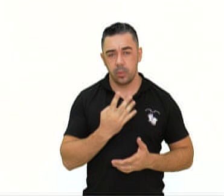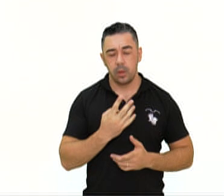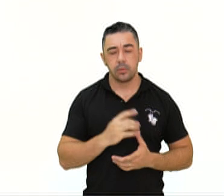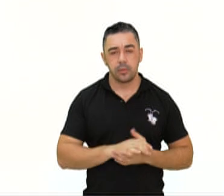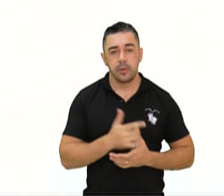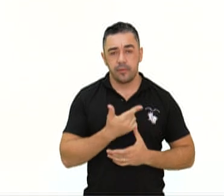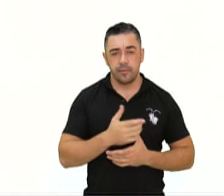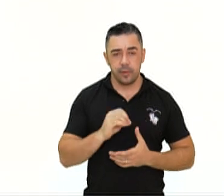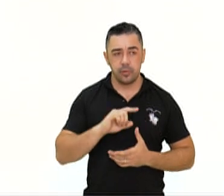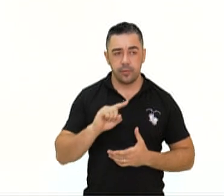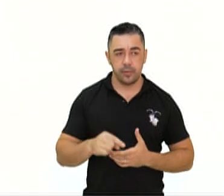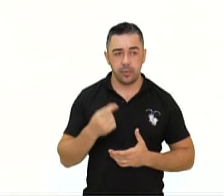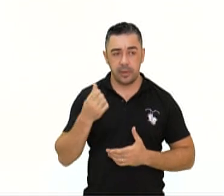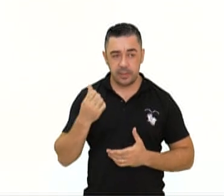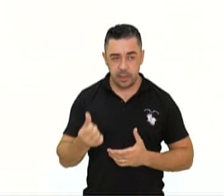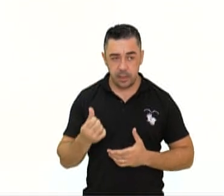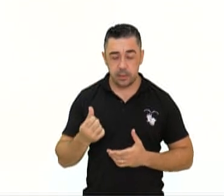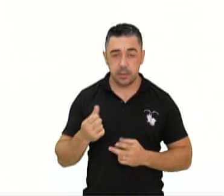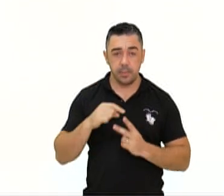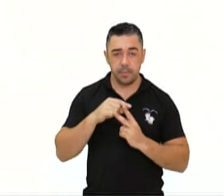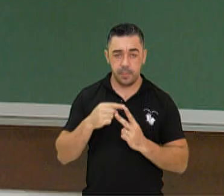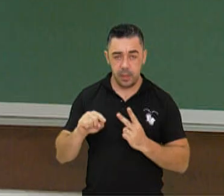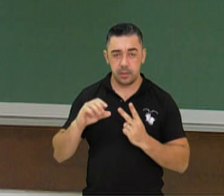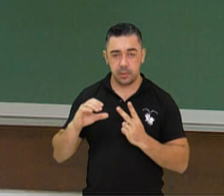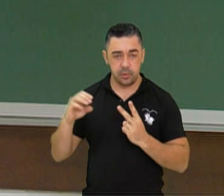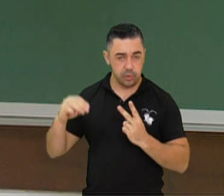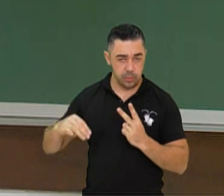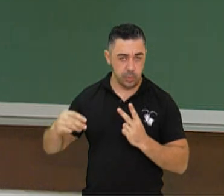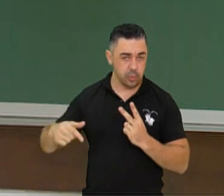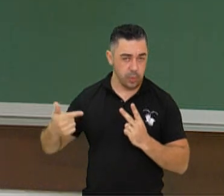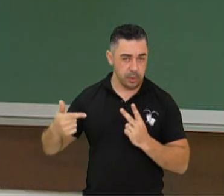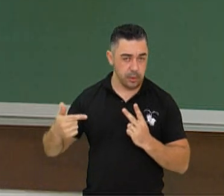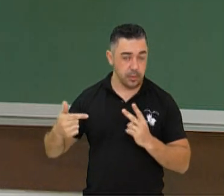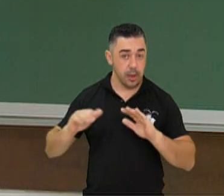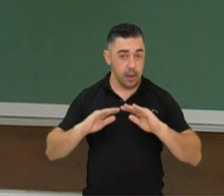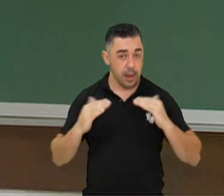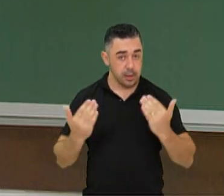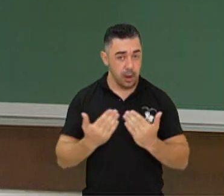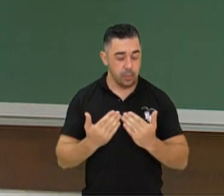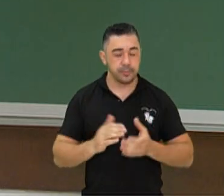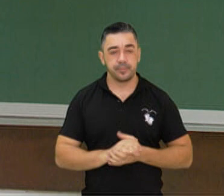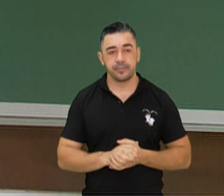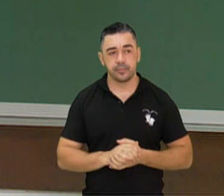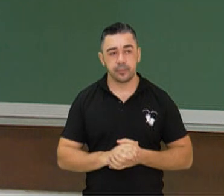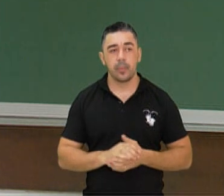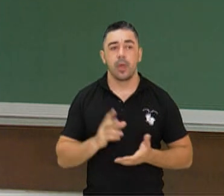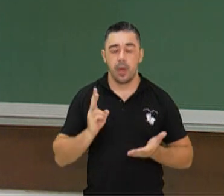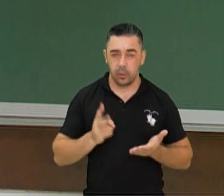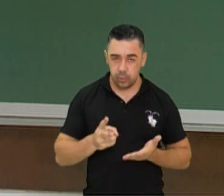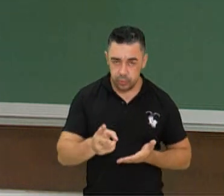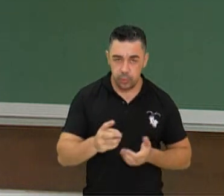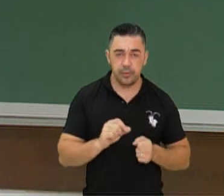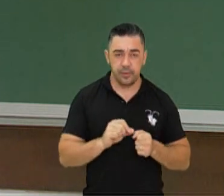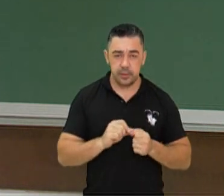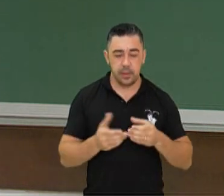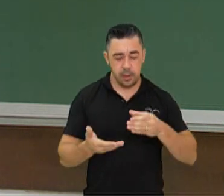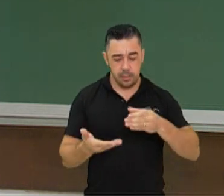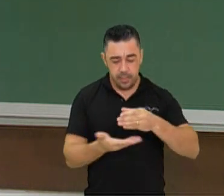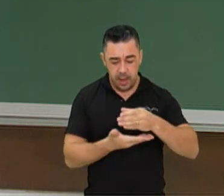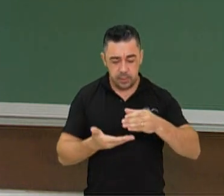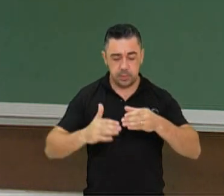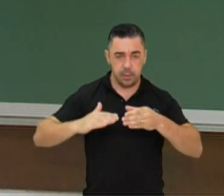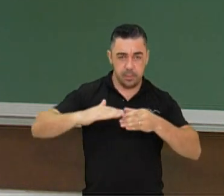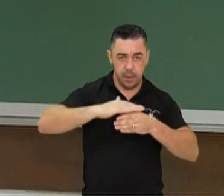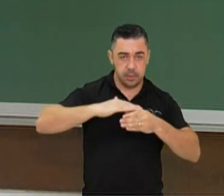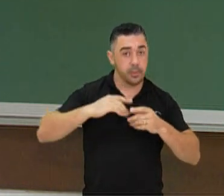igual a 20,6 pi centímetros quadrados. E aí, nós continuamos, porque a questão é